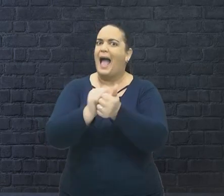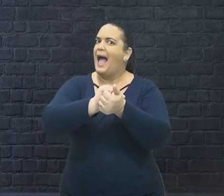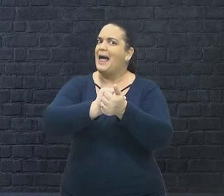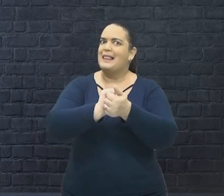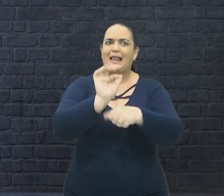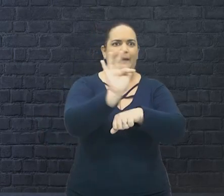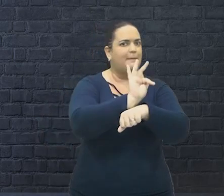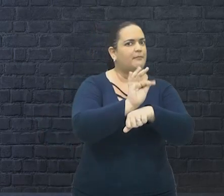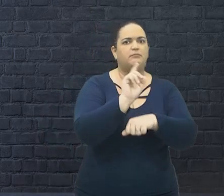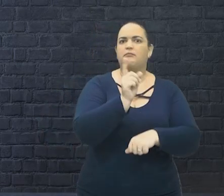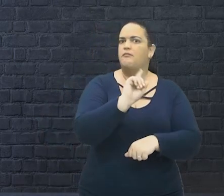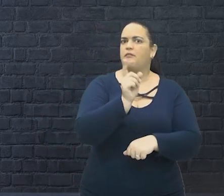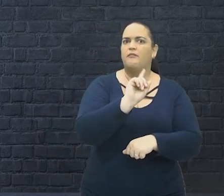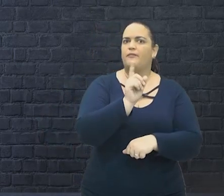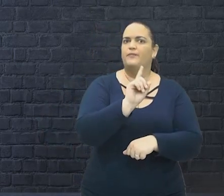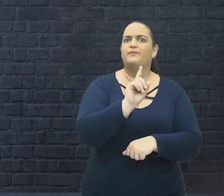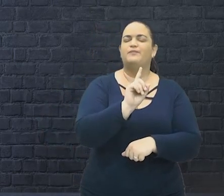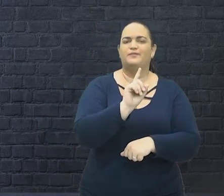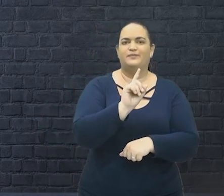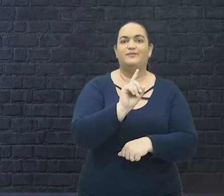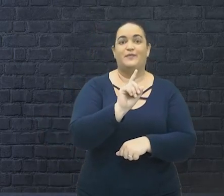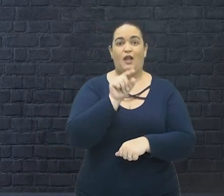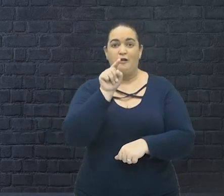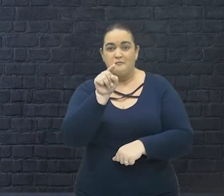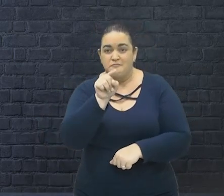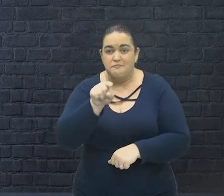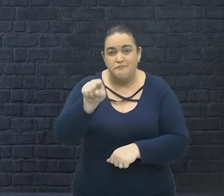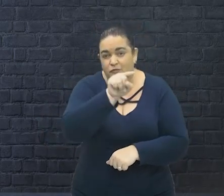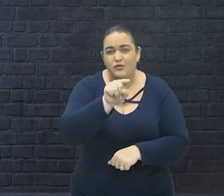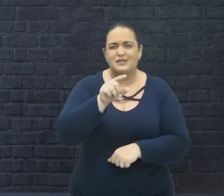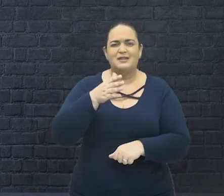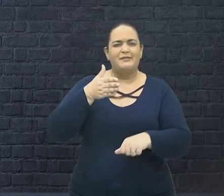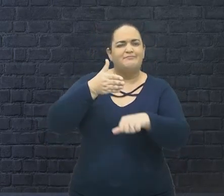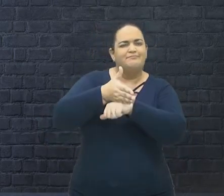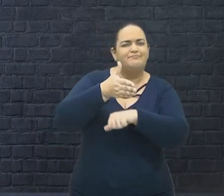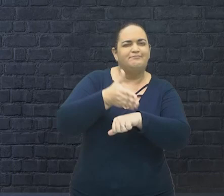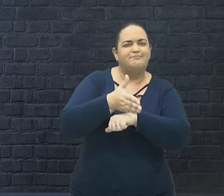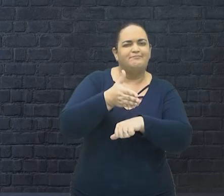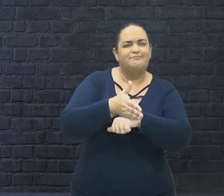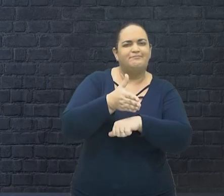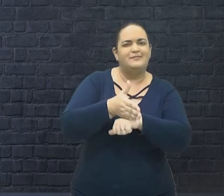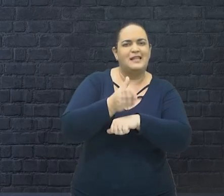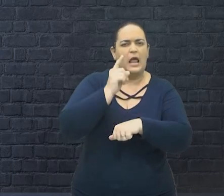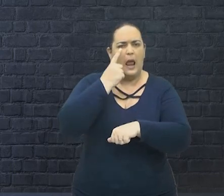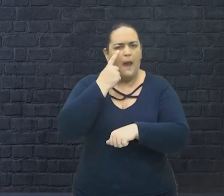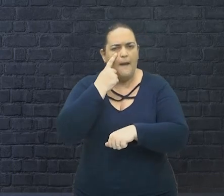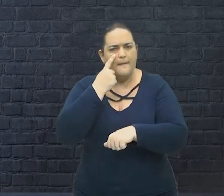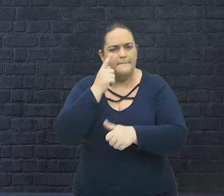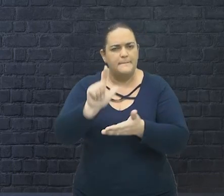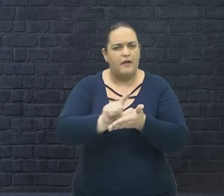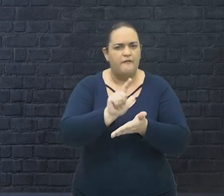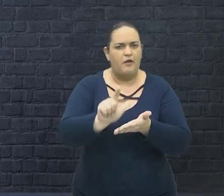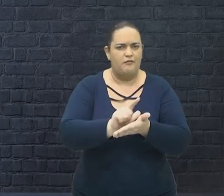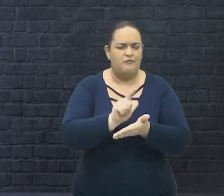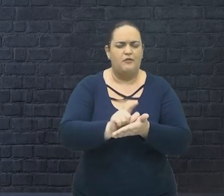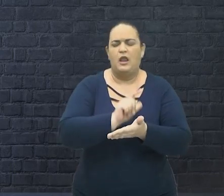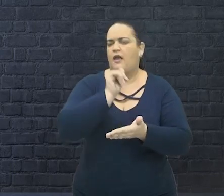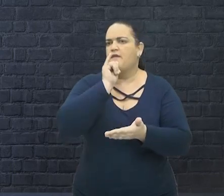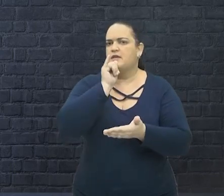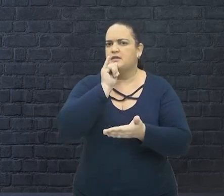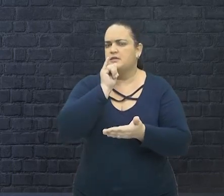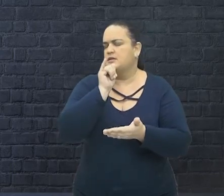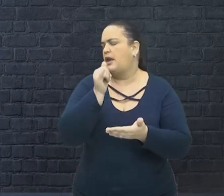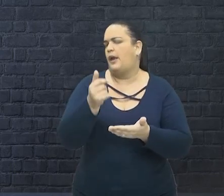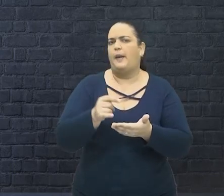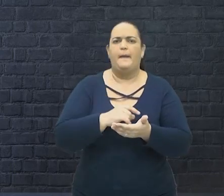própria Carolina. Então, quando vocês tiverem acessarem o livro, porque vocês